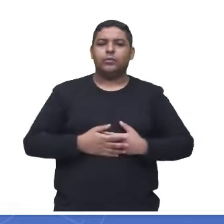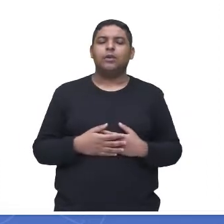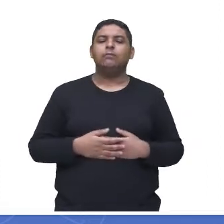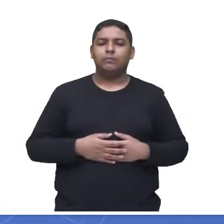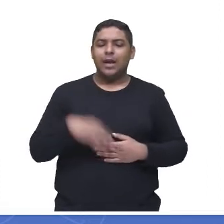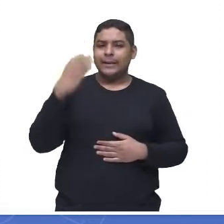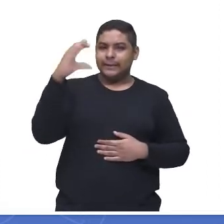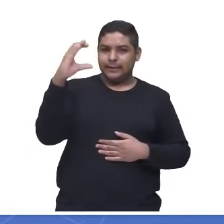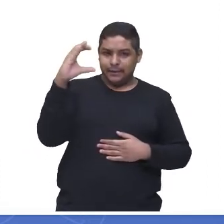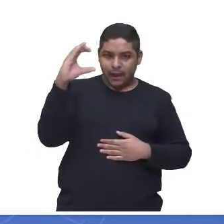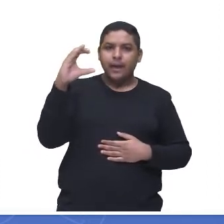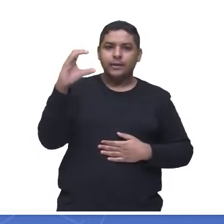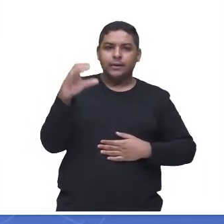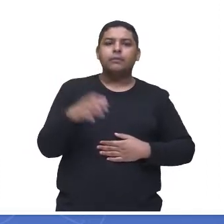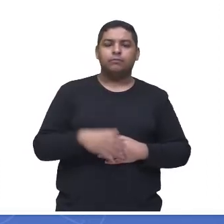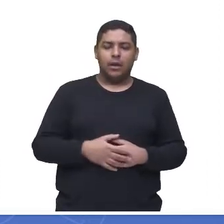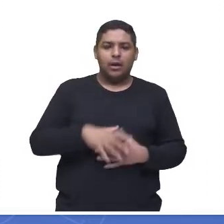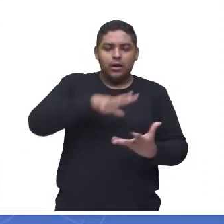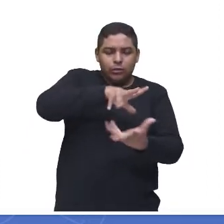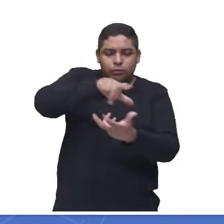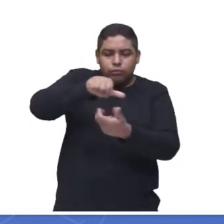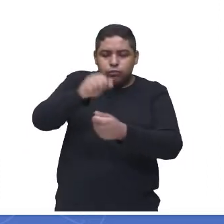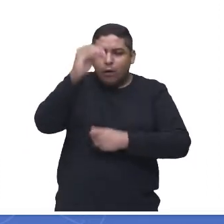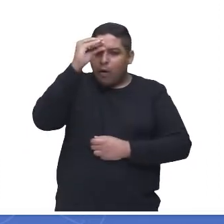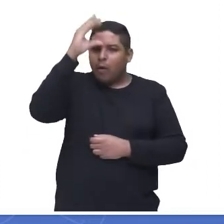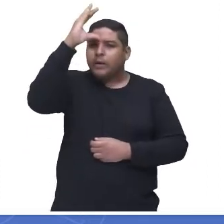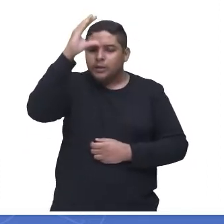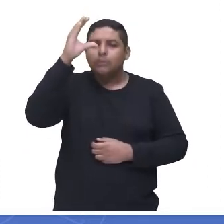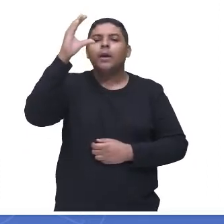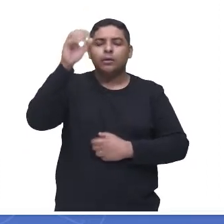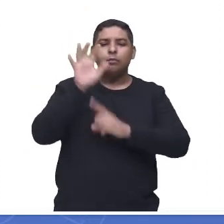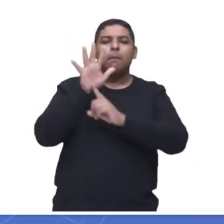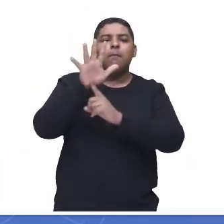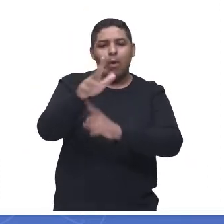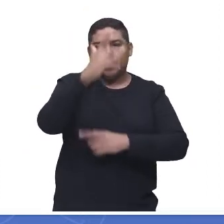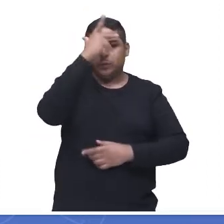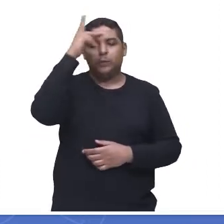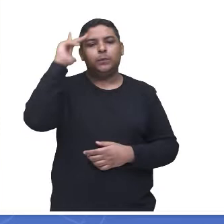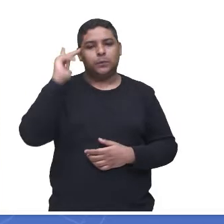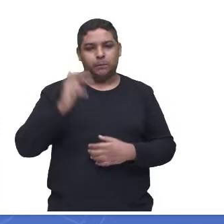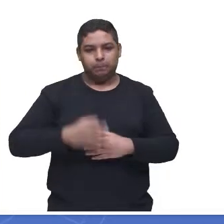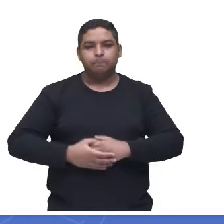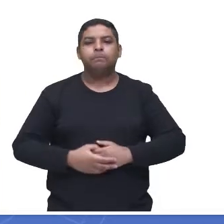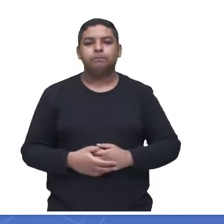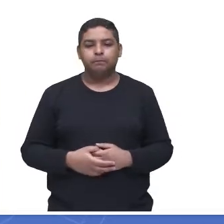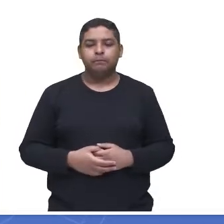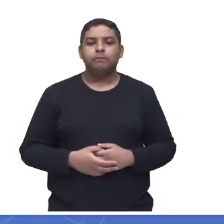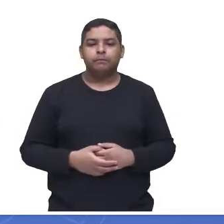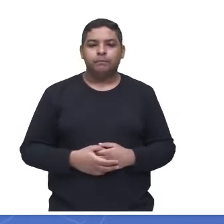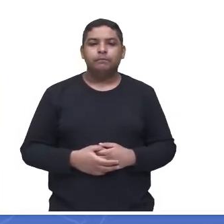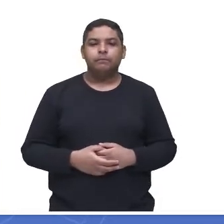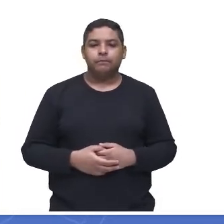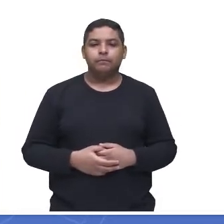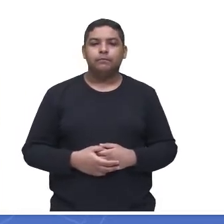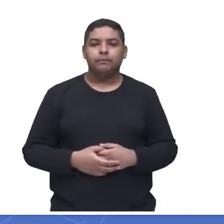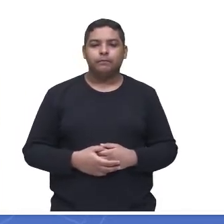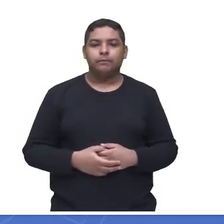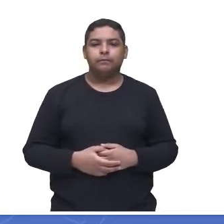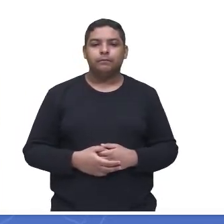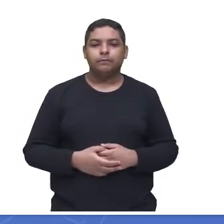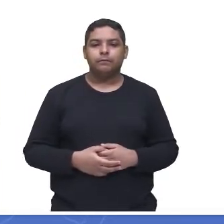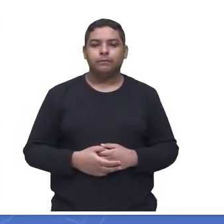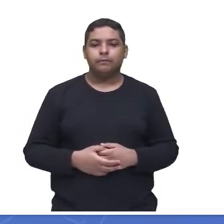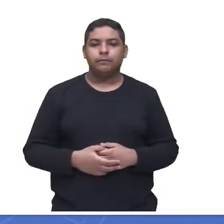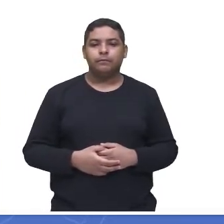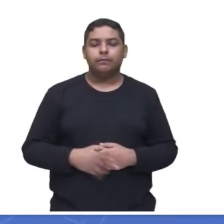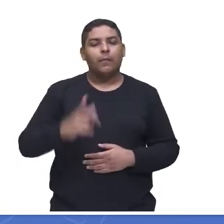ciência, que é a base, né, desse conhecimento aí. Então, essa frase do Blaise Pascal, ela coloca nós, seres